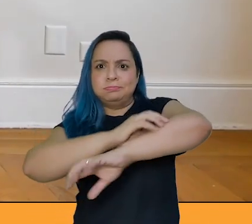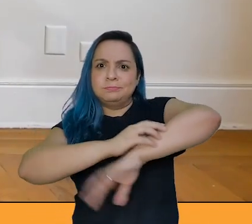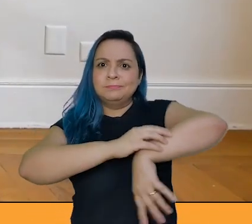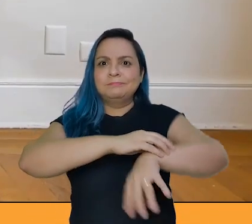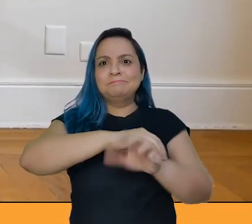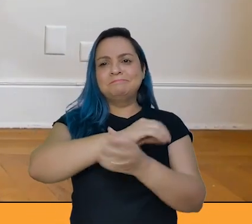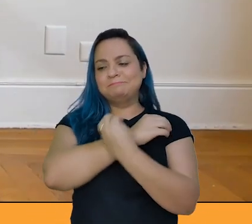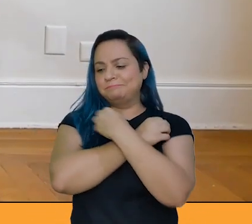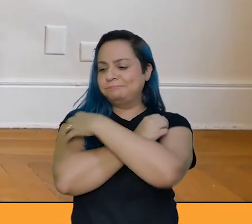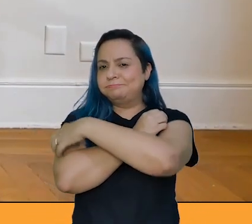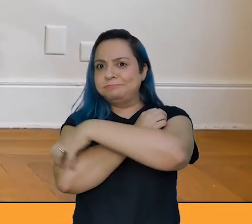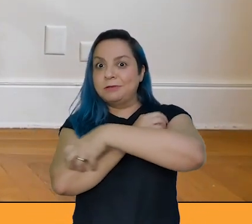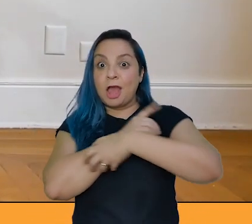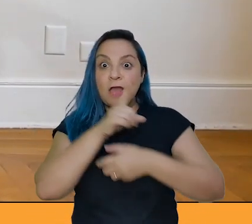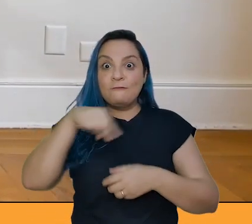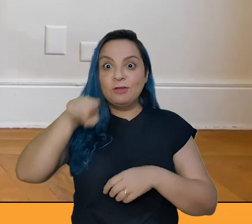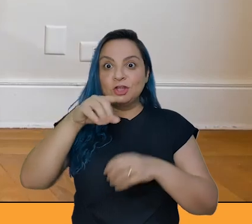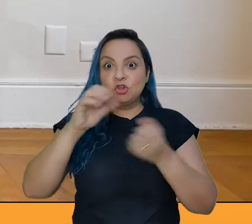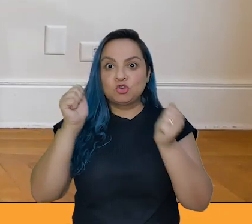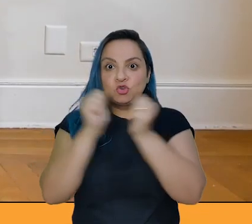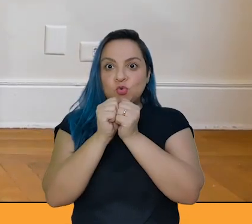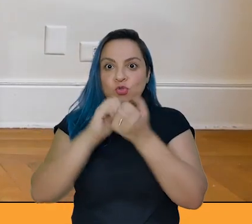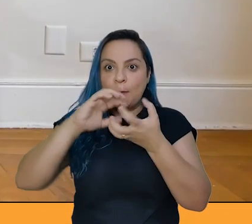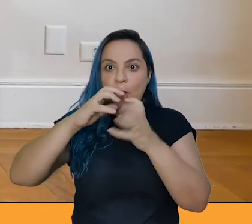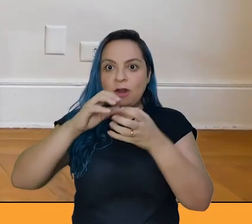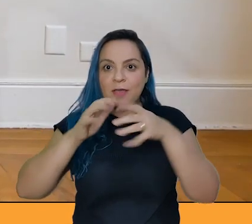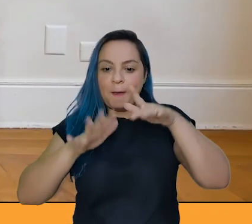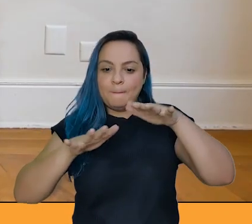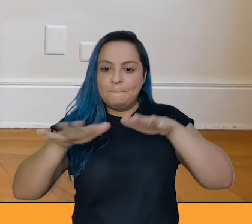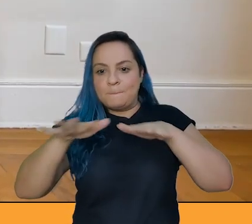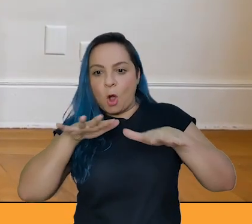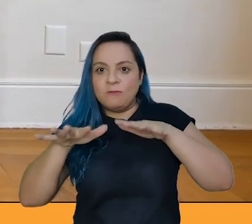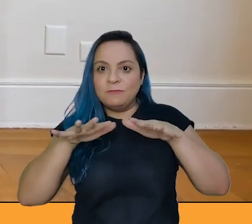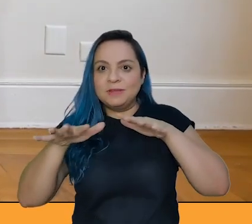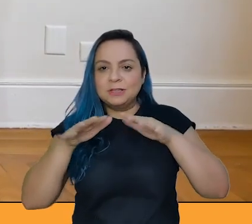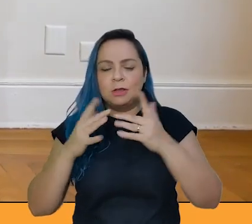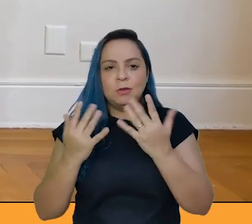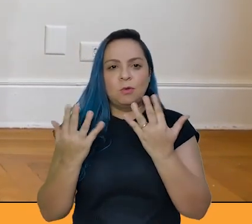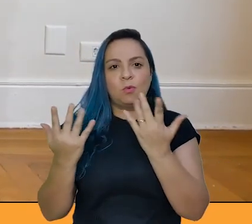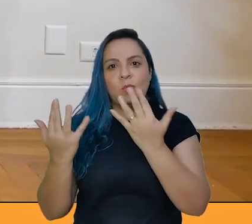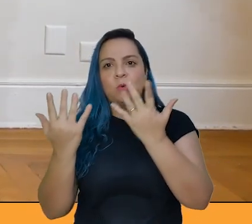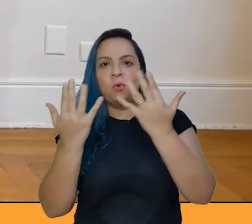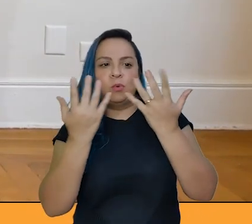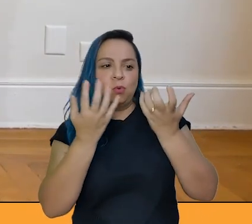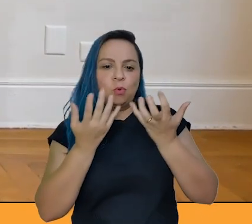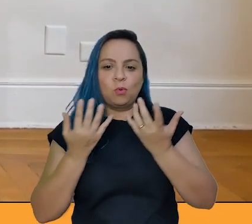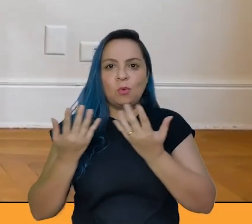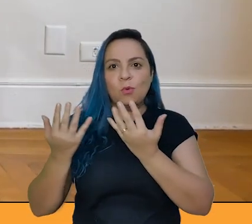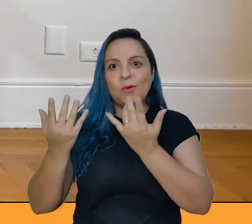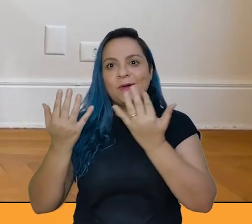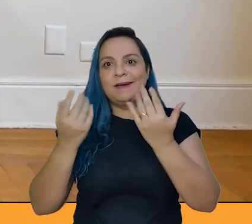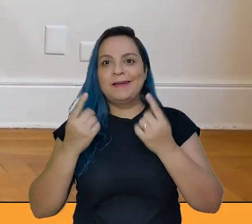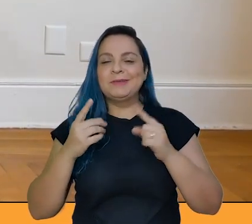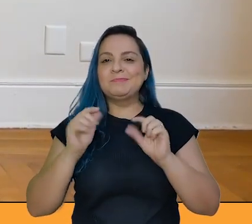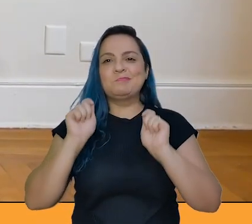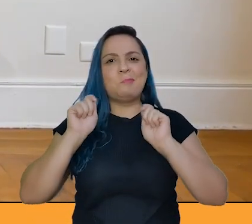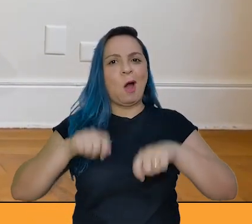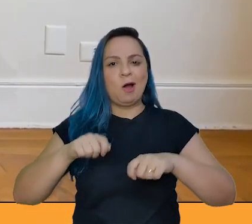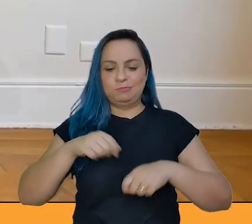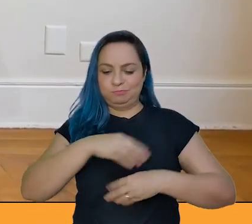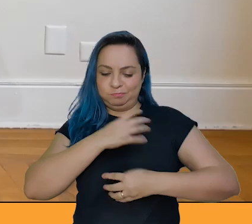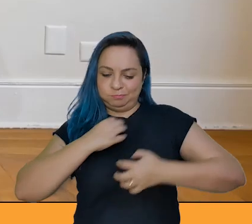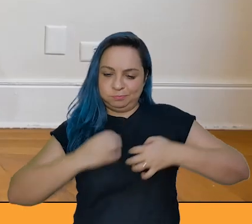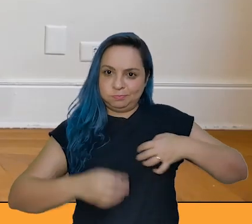dos braços, ela faz um movimento E de ela uma vai onda. indo pros dedos da minha mão. Move a mão, esticando os dedos para frente. Ela